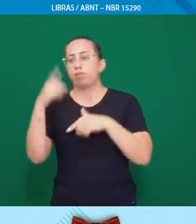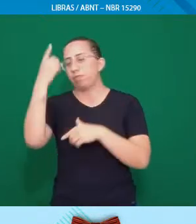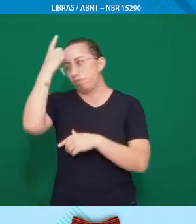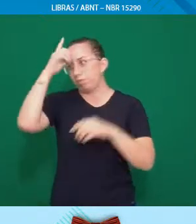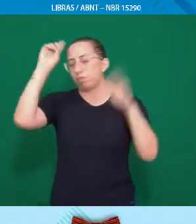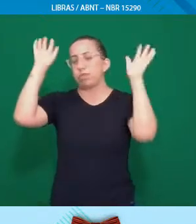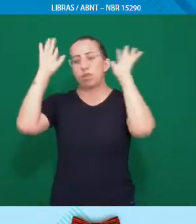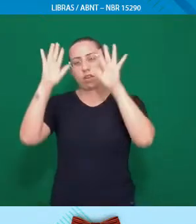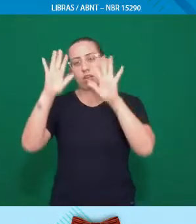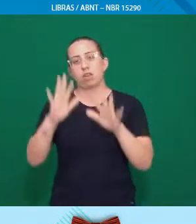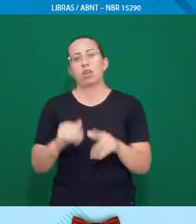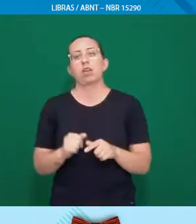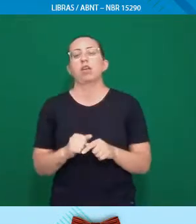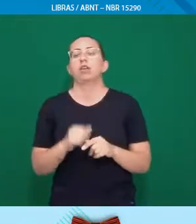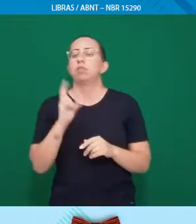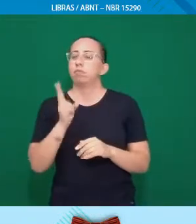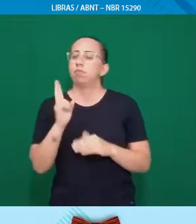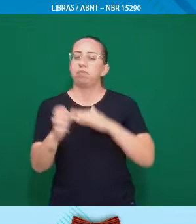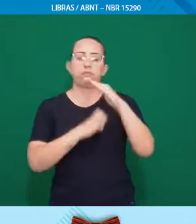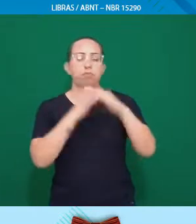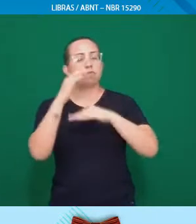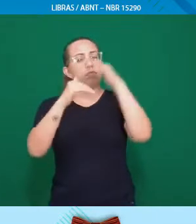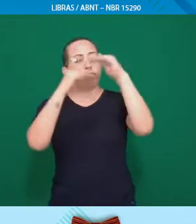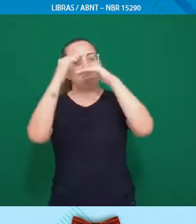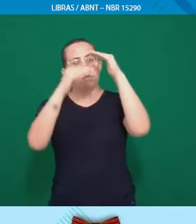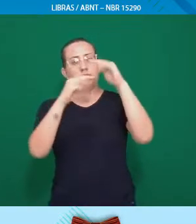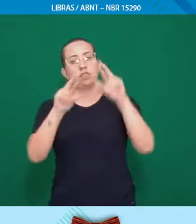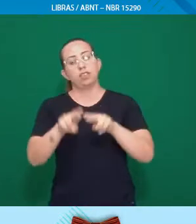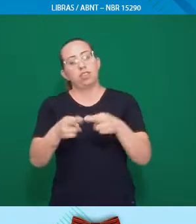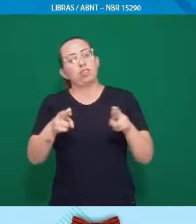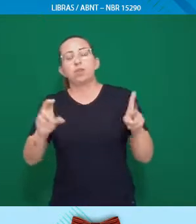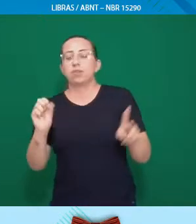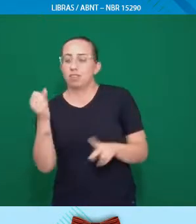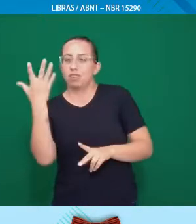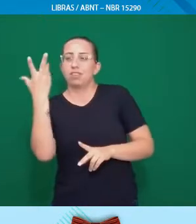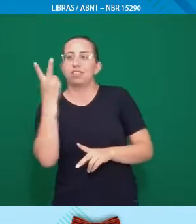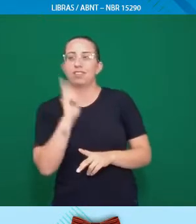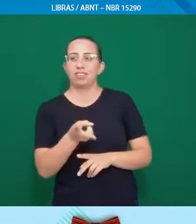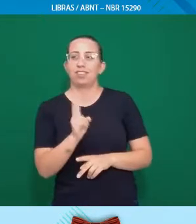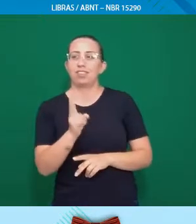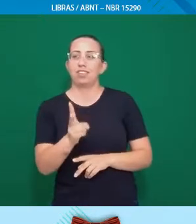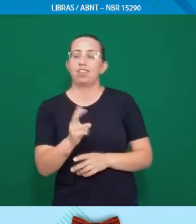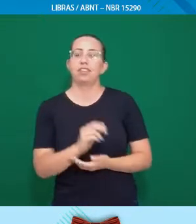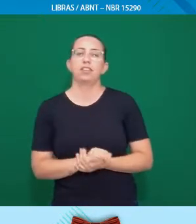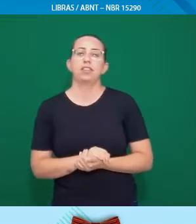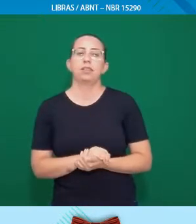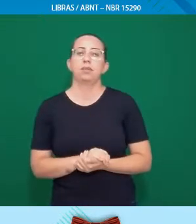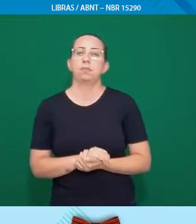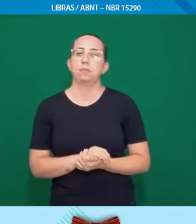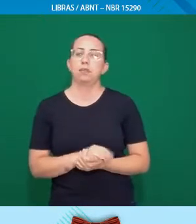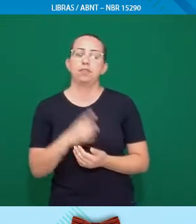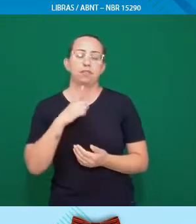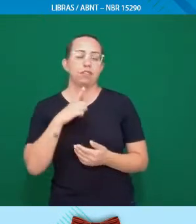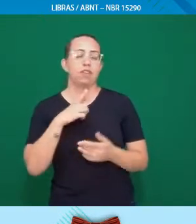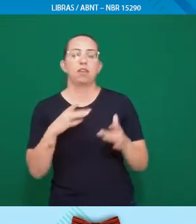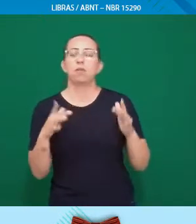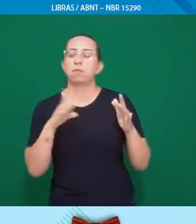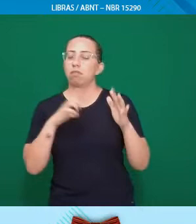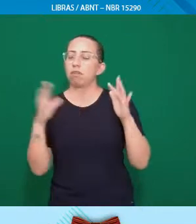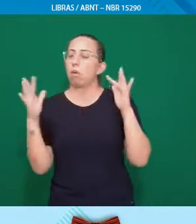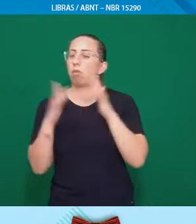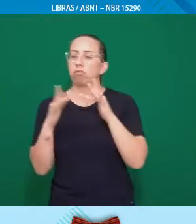que Deus abençoe que a comparativa Se fortaleça cada a cada ano e que o bicho em também da mesma forma né sejam o evento que a cada momento